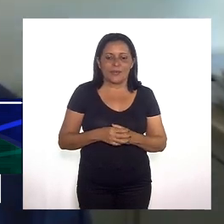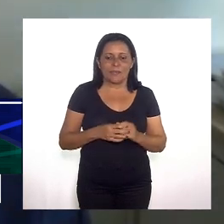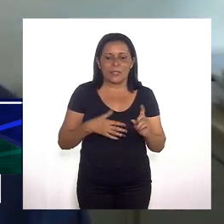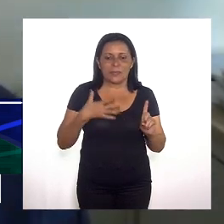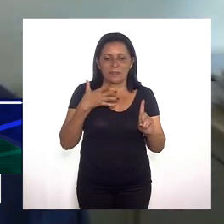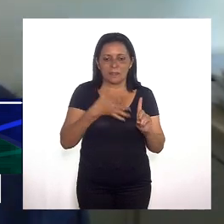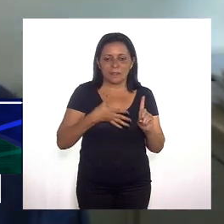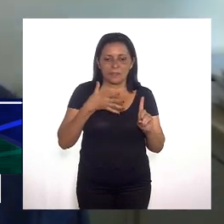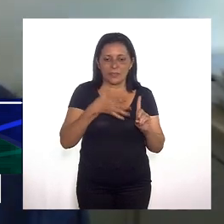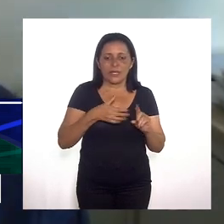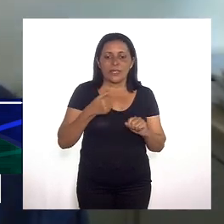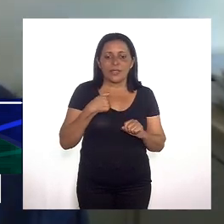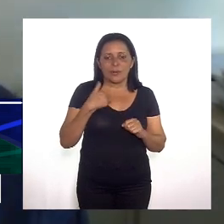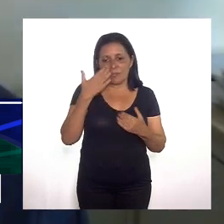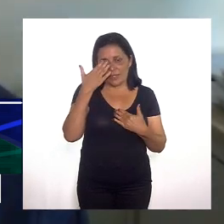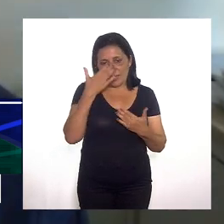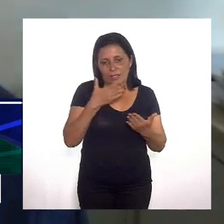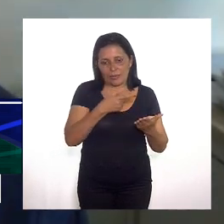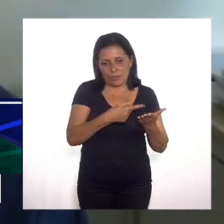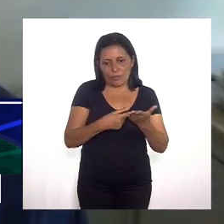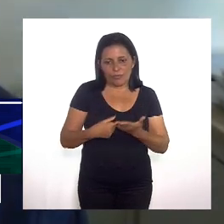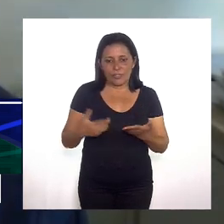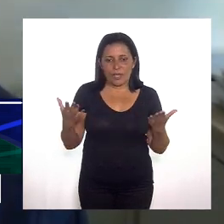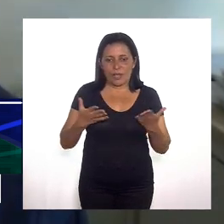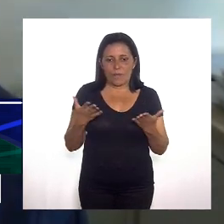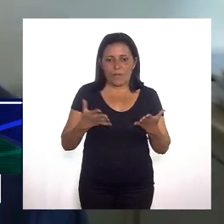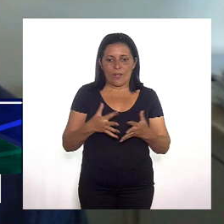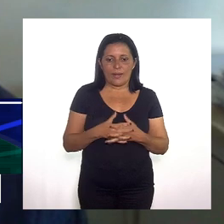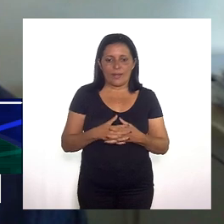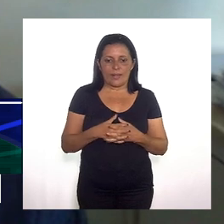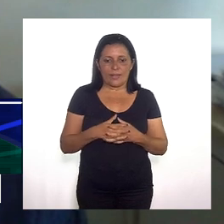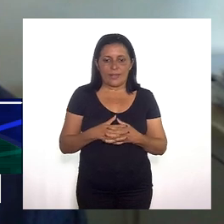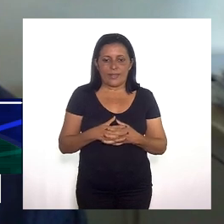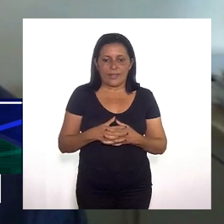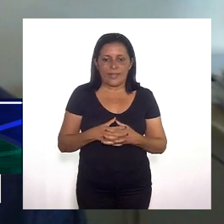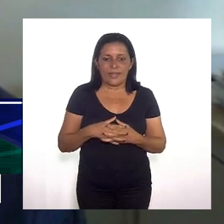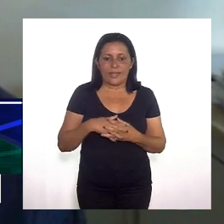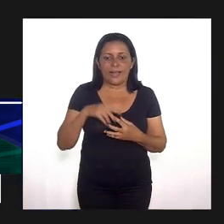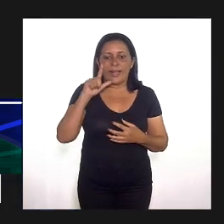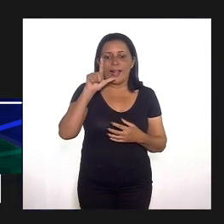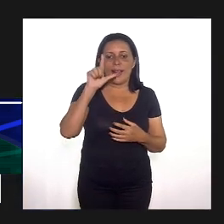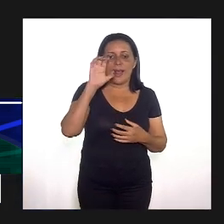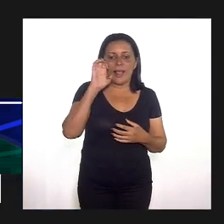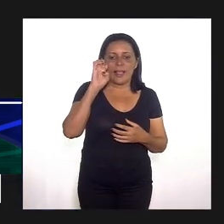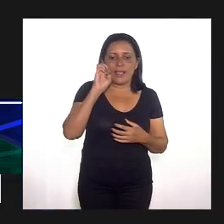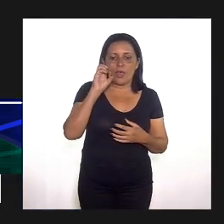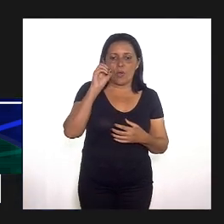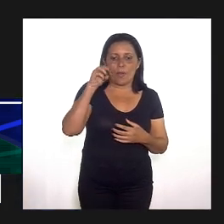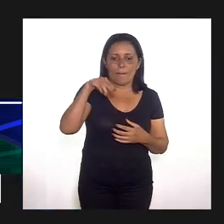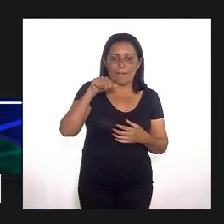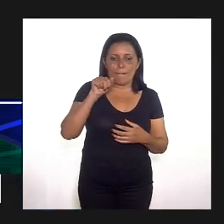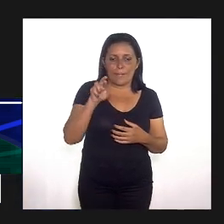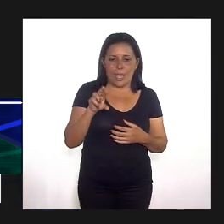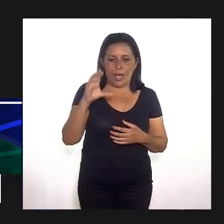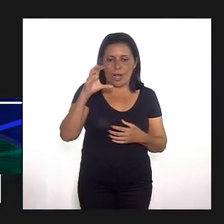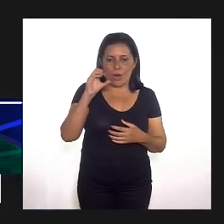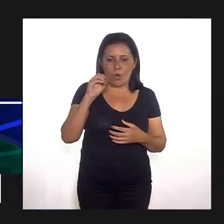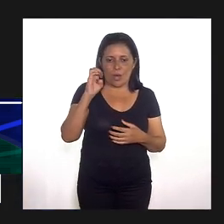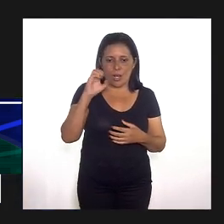muito obrigado, e eu vou convidar agora o deputado Eliomar Coelho para fazer uso da